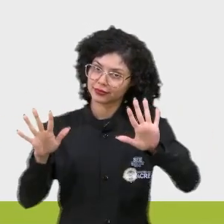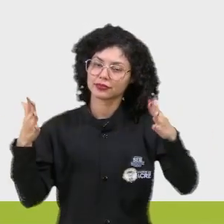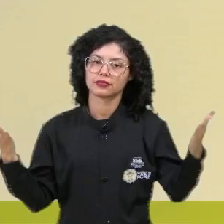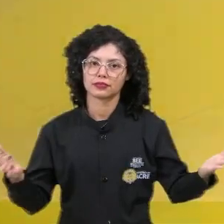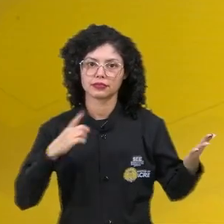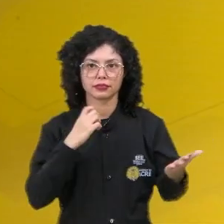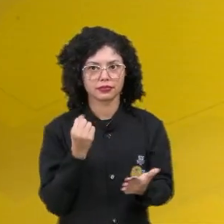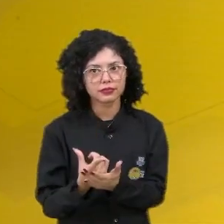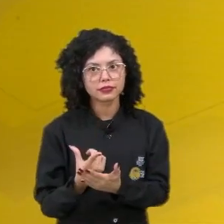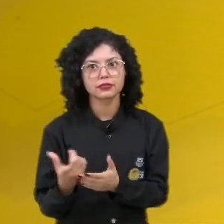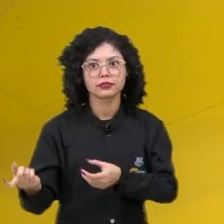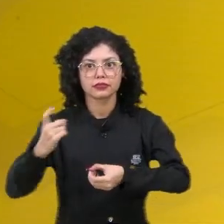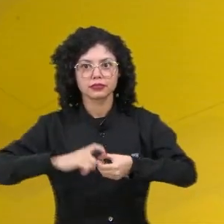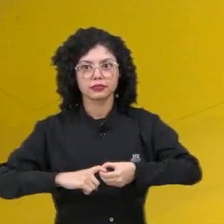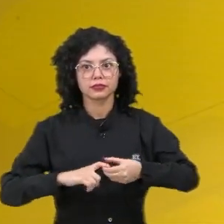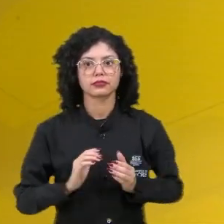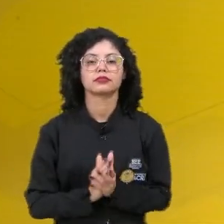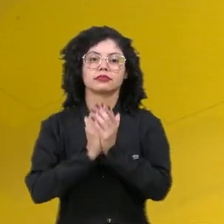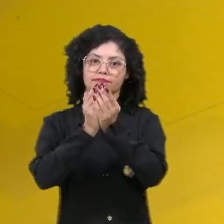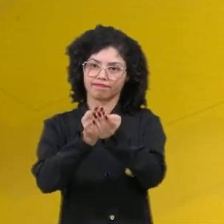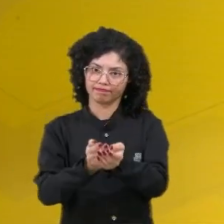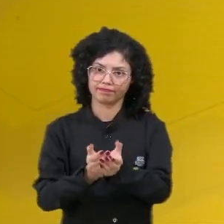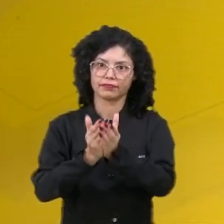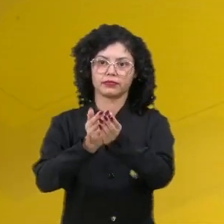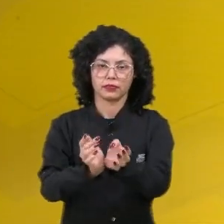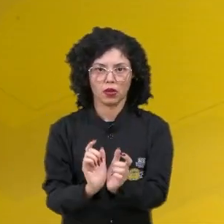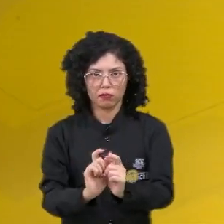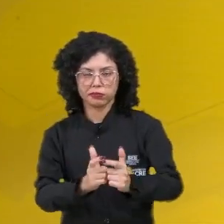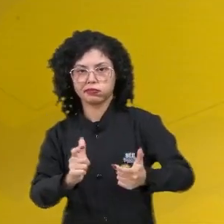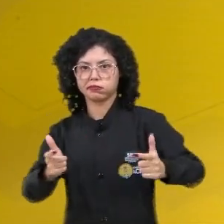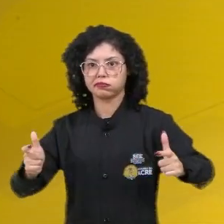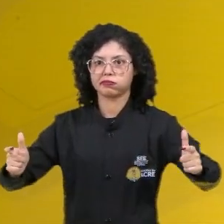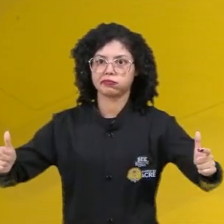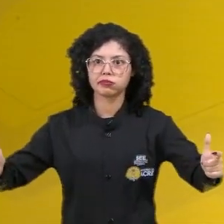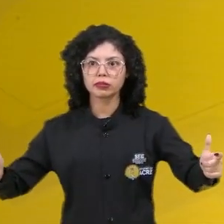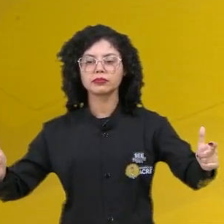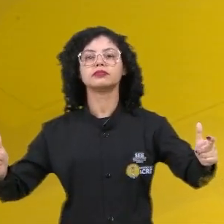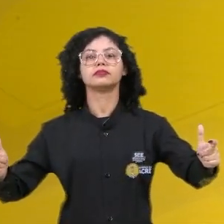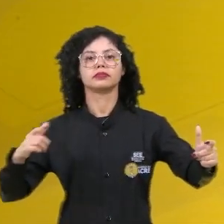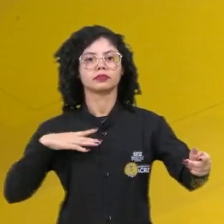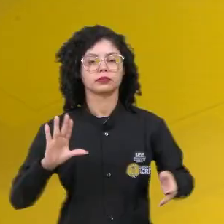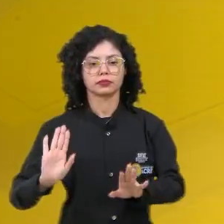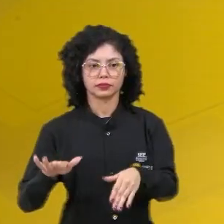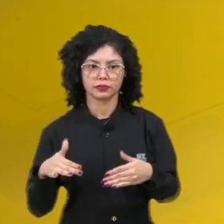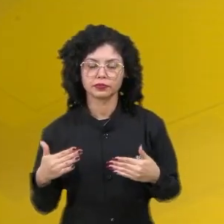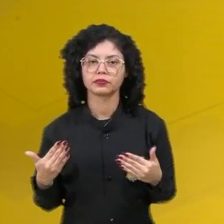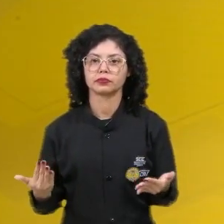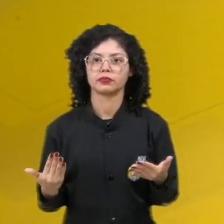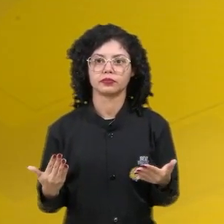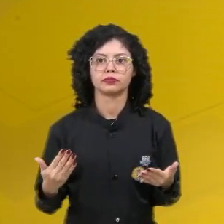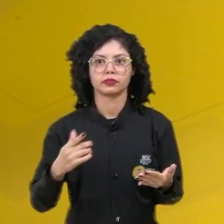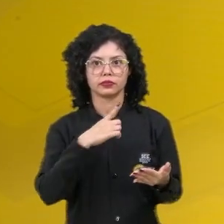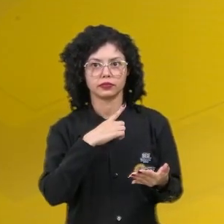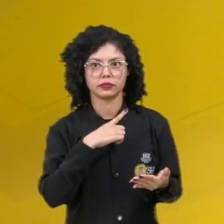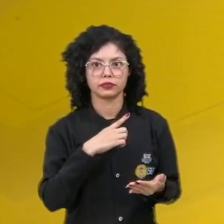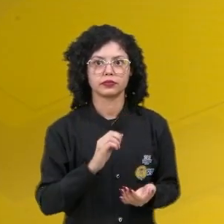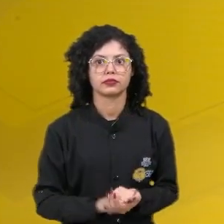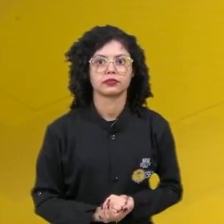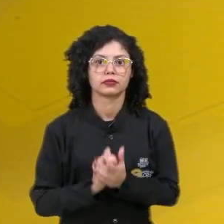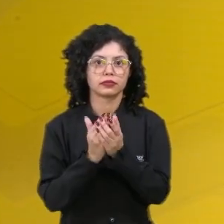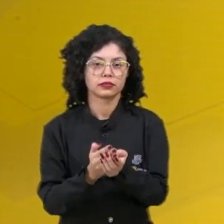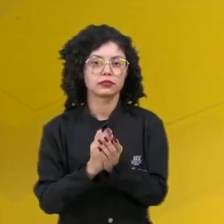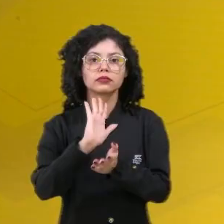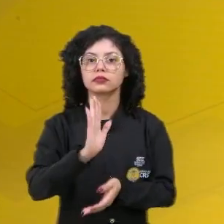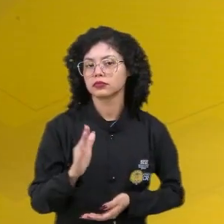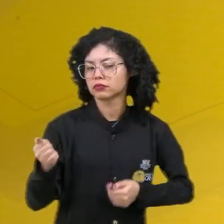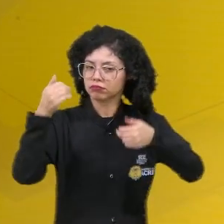tem um investimento voltado para os navios, que vai fazer esse transporte, mas a via pelo qual é transportado o aquaviário, ela já é uma